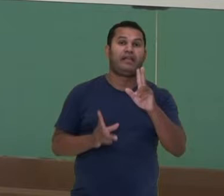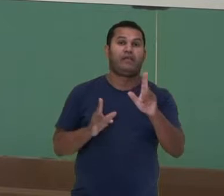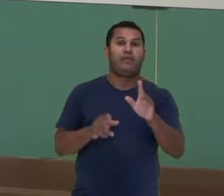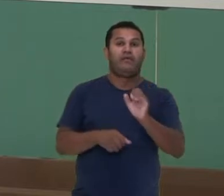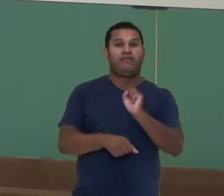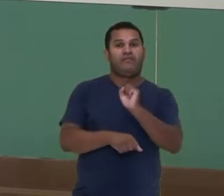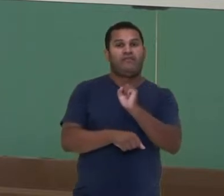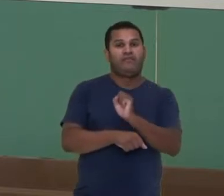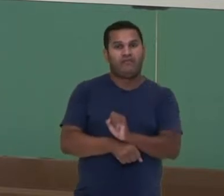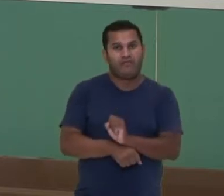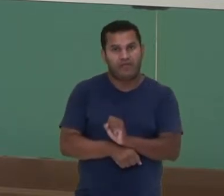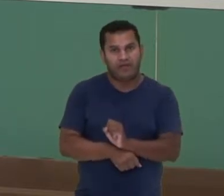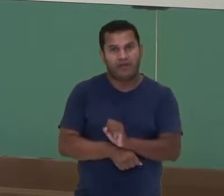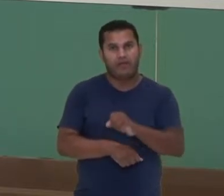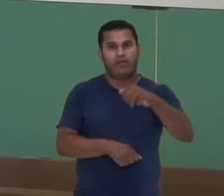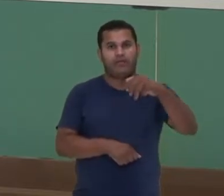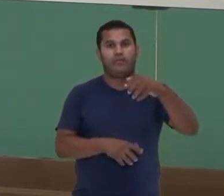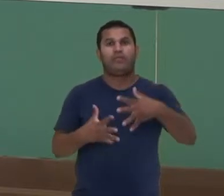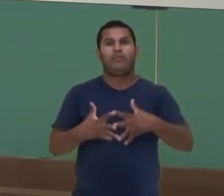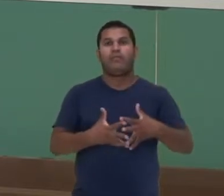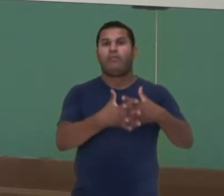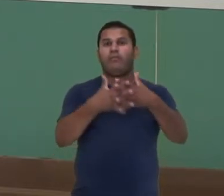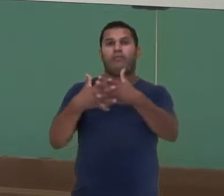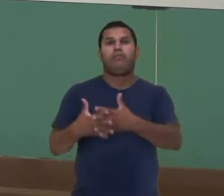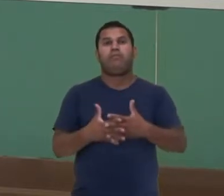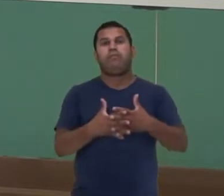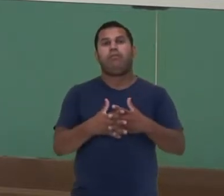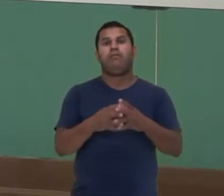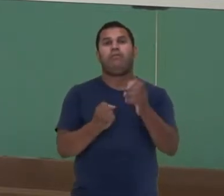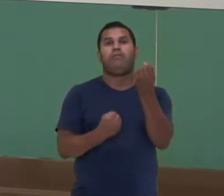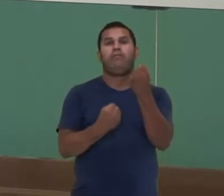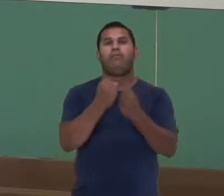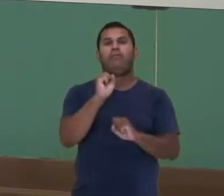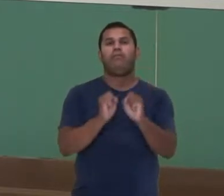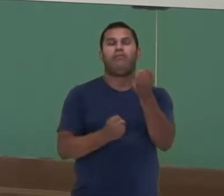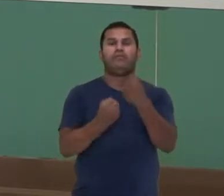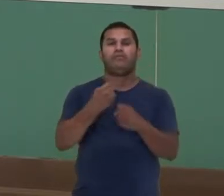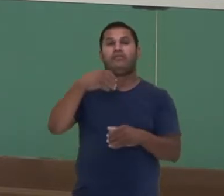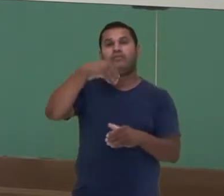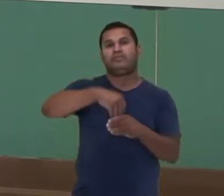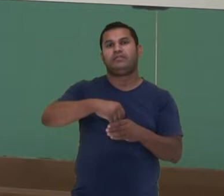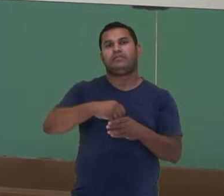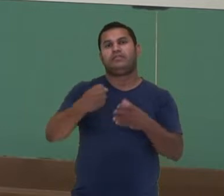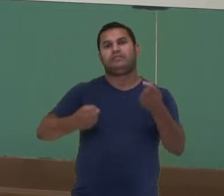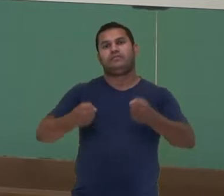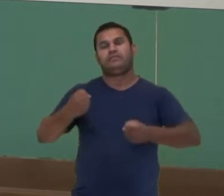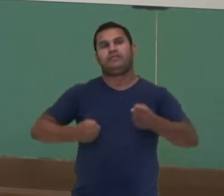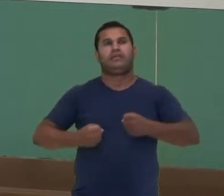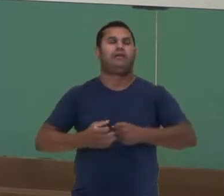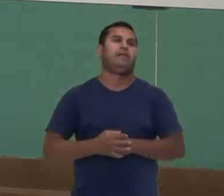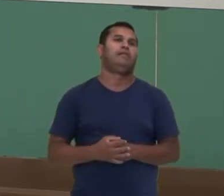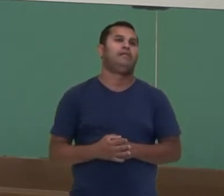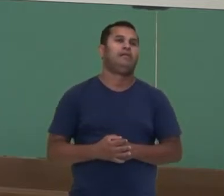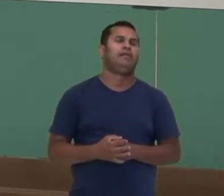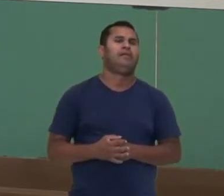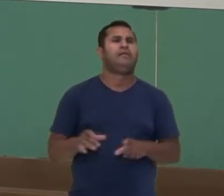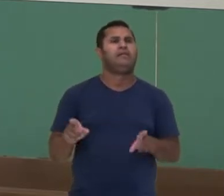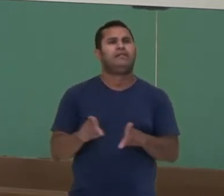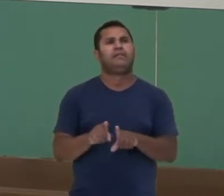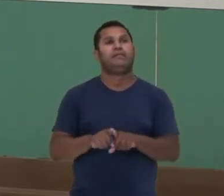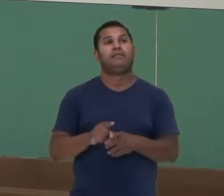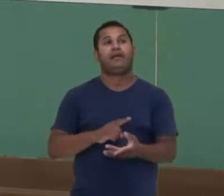conhece, ele é usado para reduzir a velocidade, né? A aceleração, como o próprio nome já fala, está relacionado com